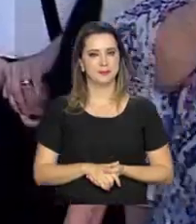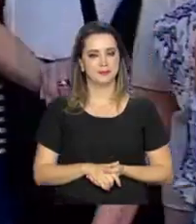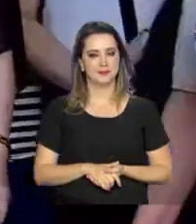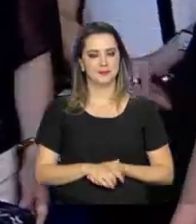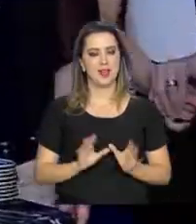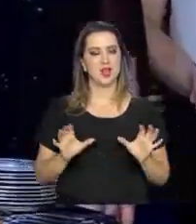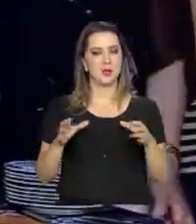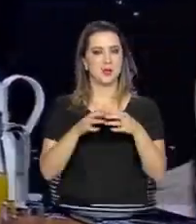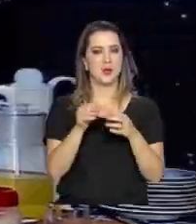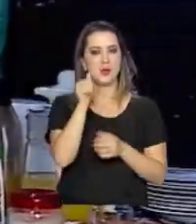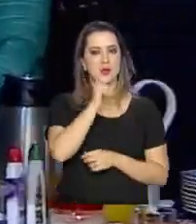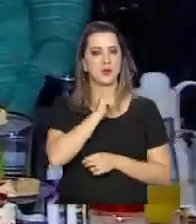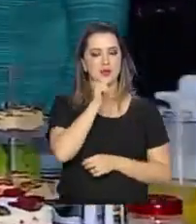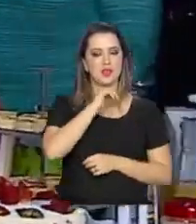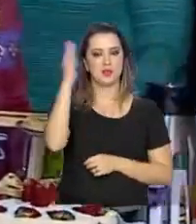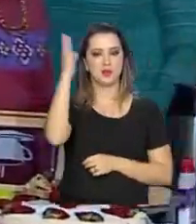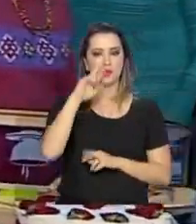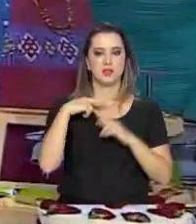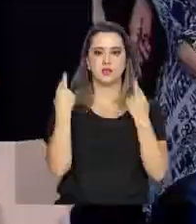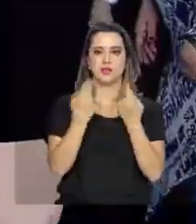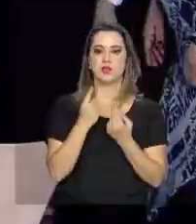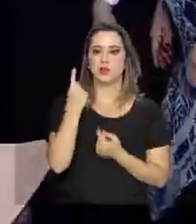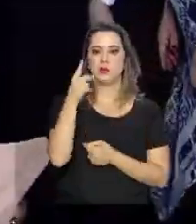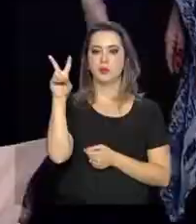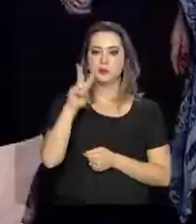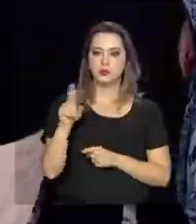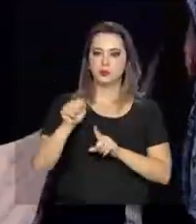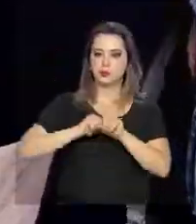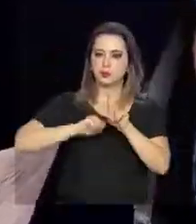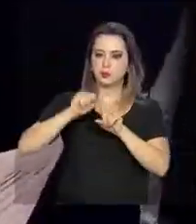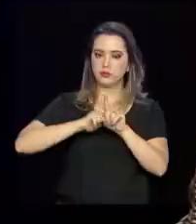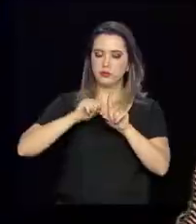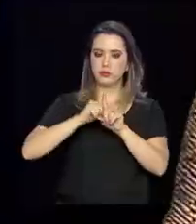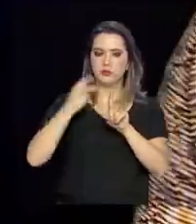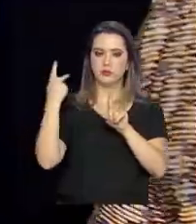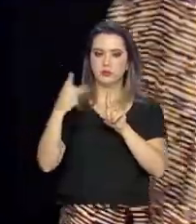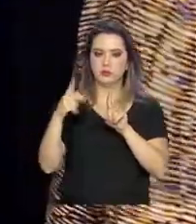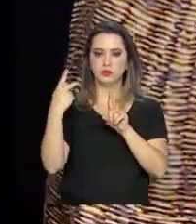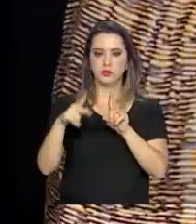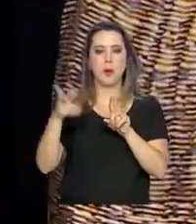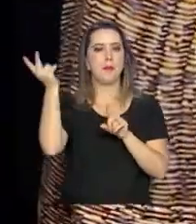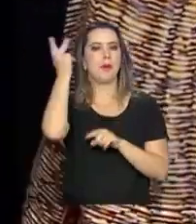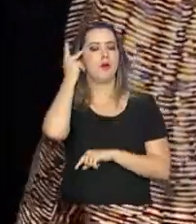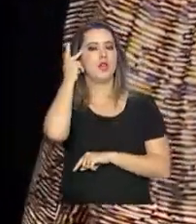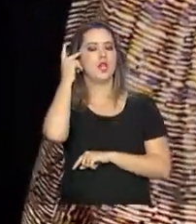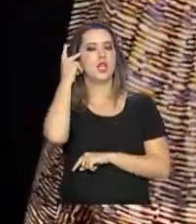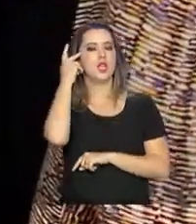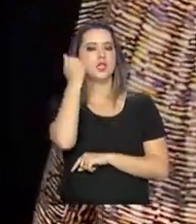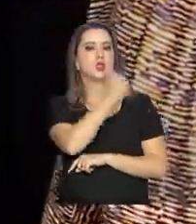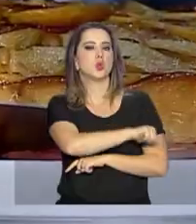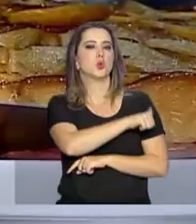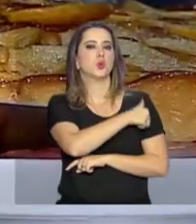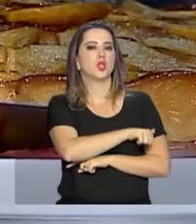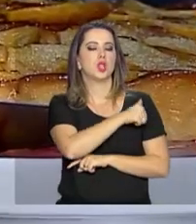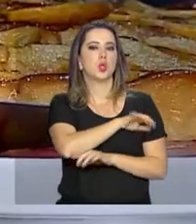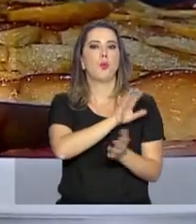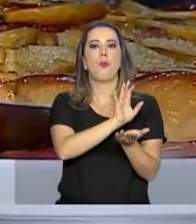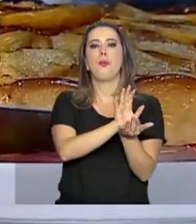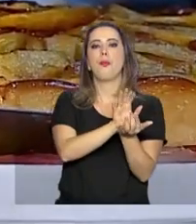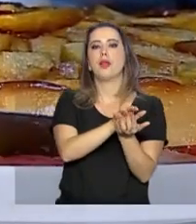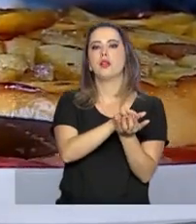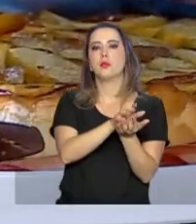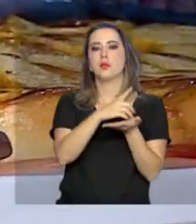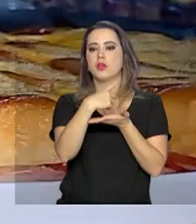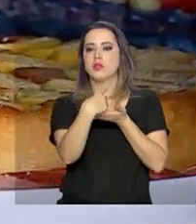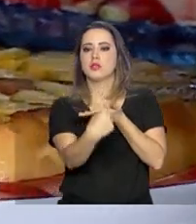Este grupo de brasileiras se reúne uma vez por mês na capital paraguaia. São paulistas, cariocas, pernambucanas que deixaram o